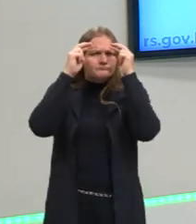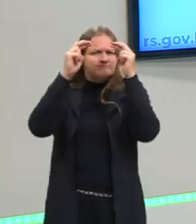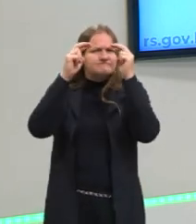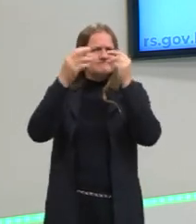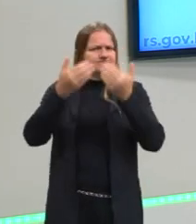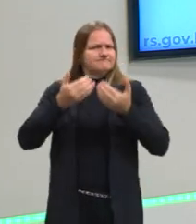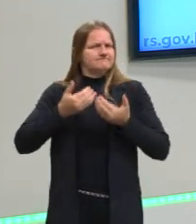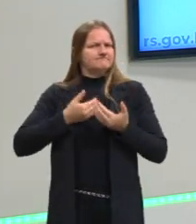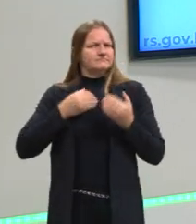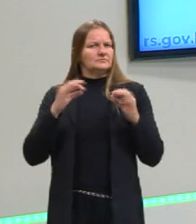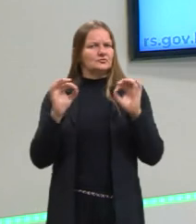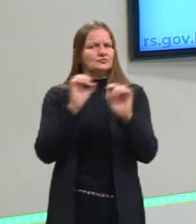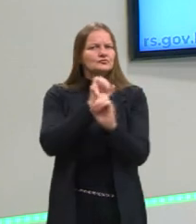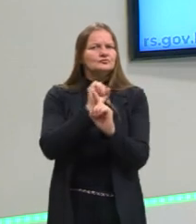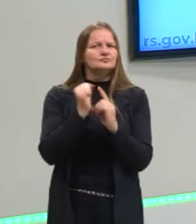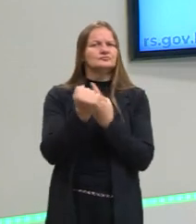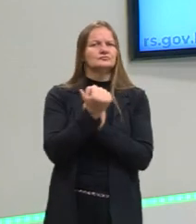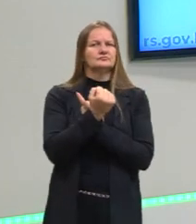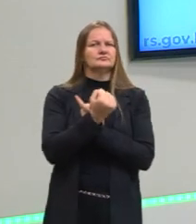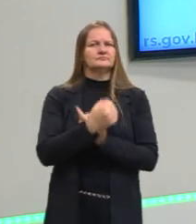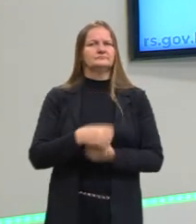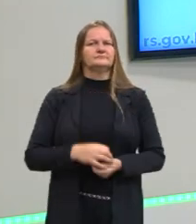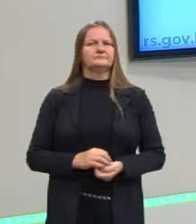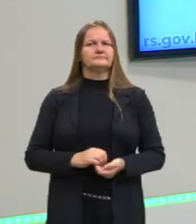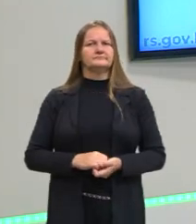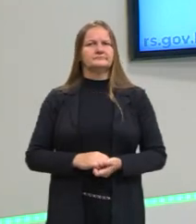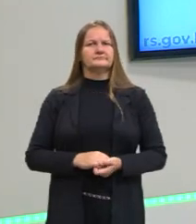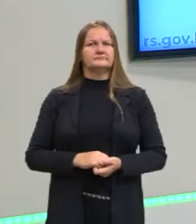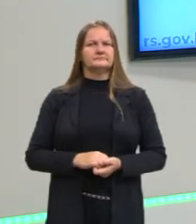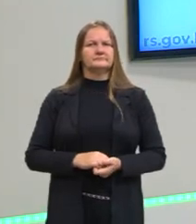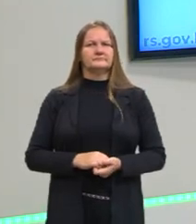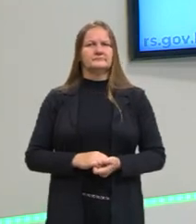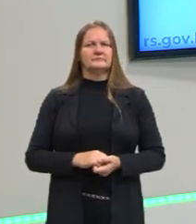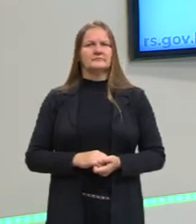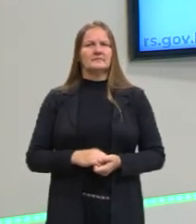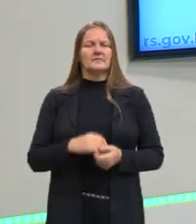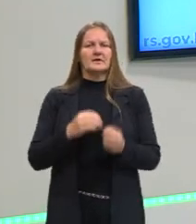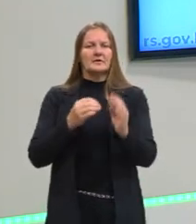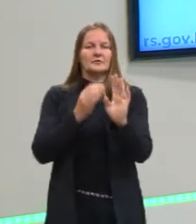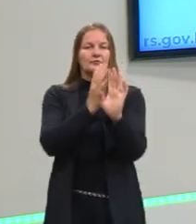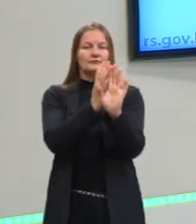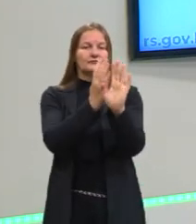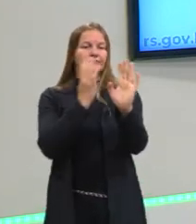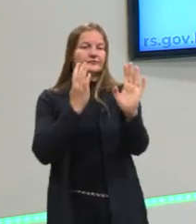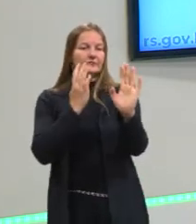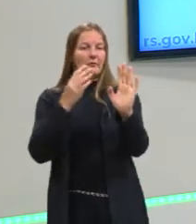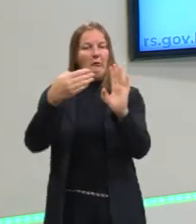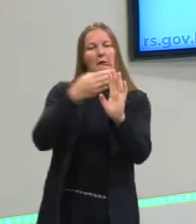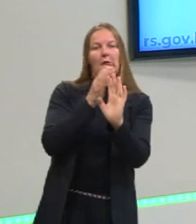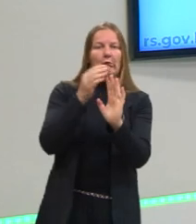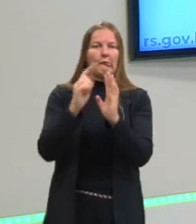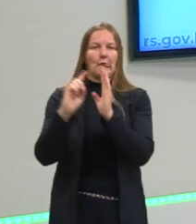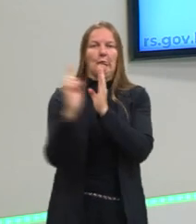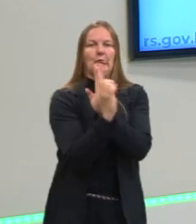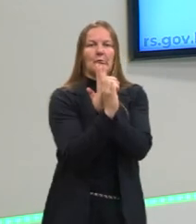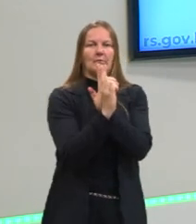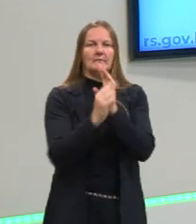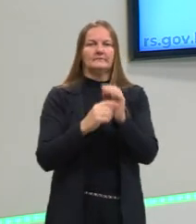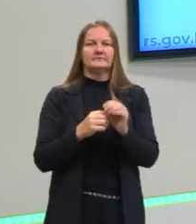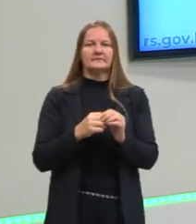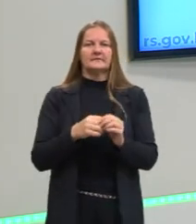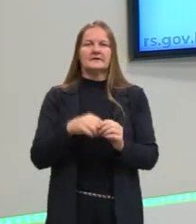social por exemplo não furaram a fila ceder a vaga para o idoso a